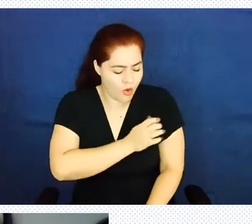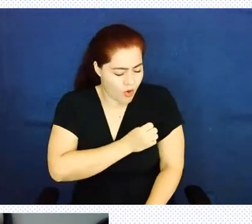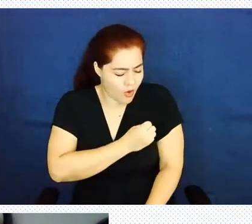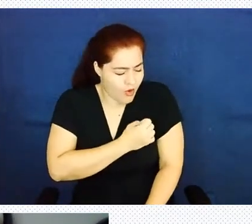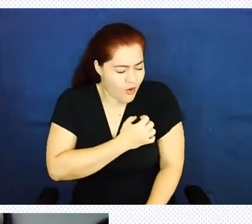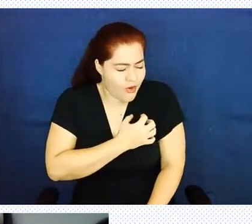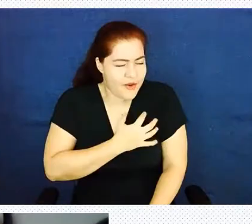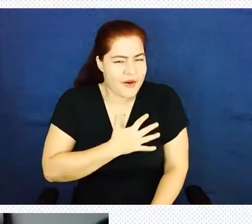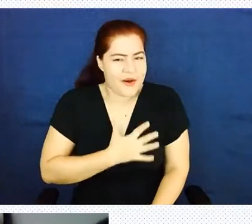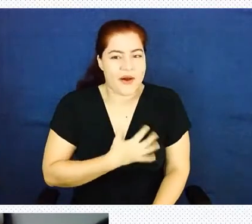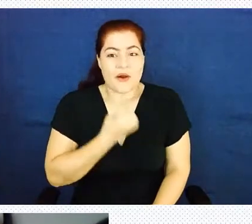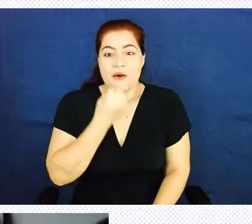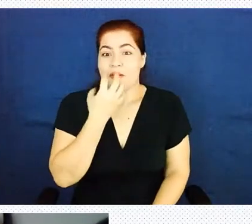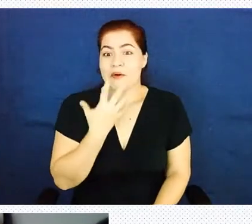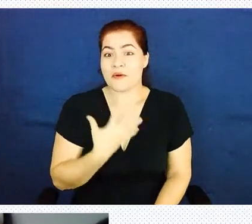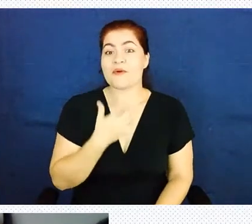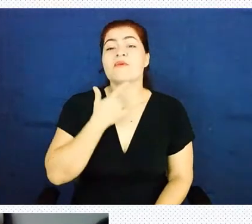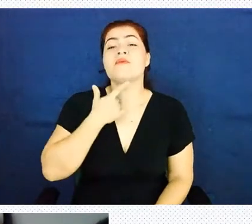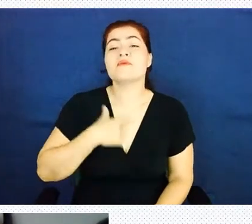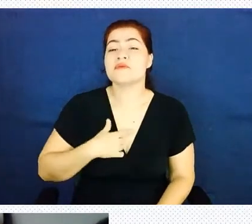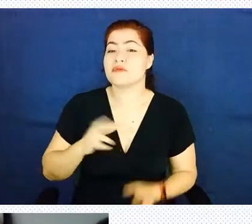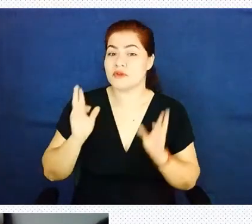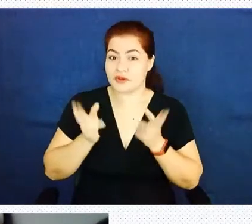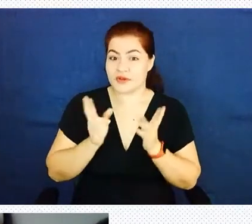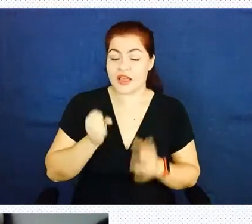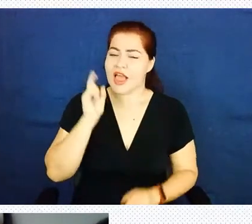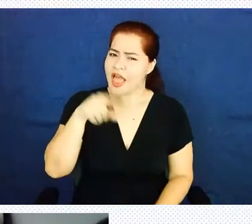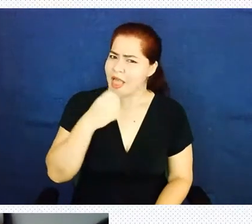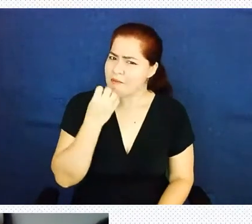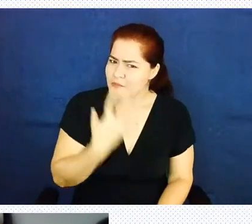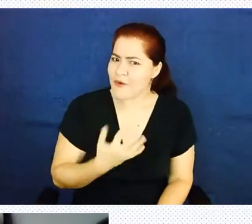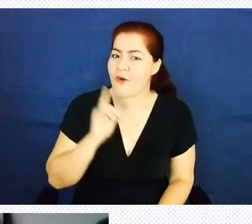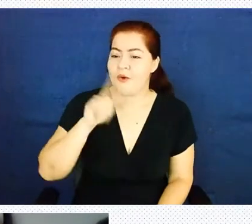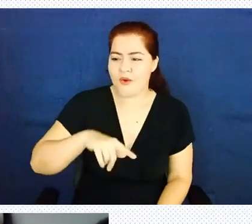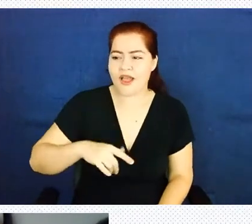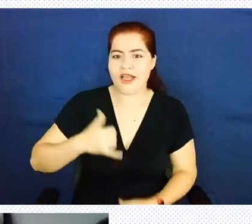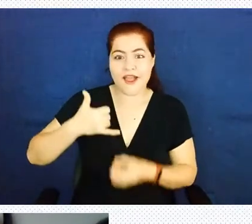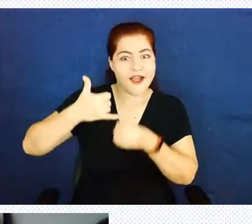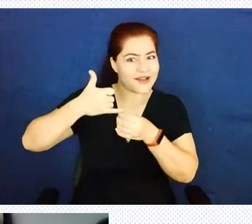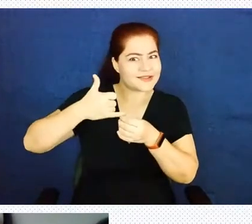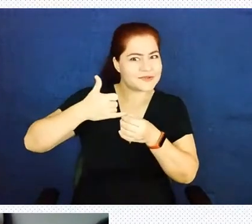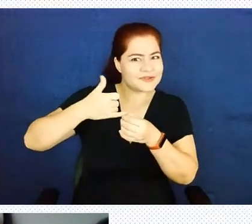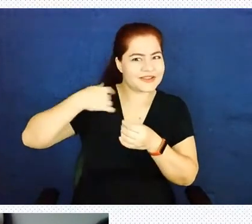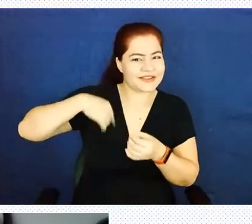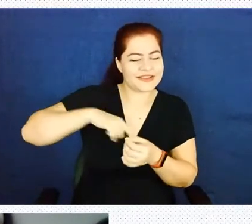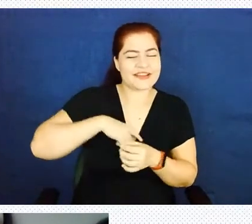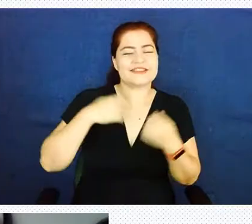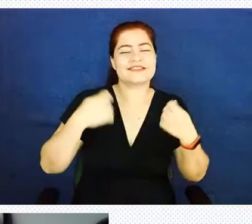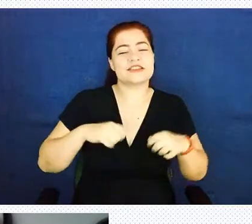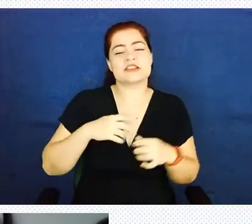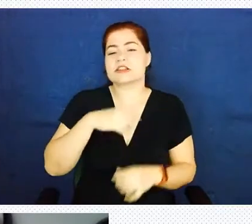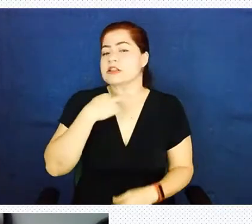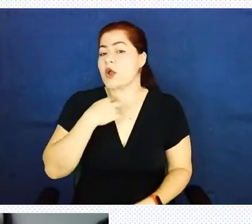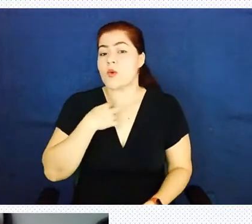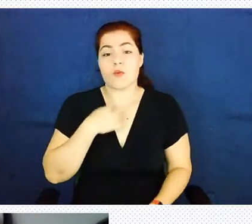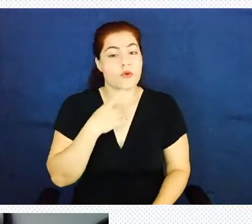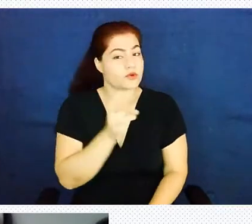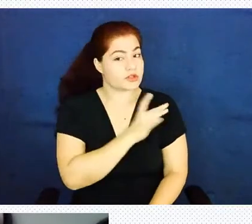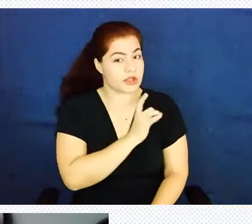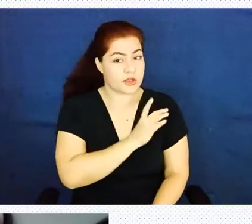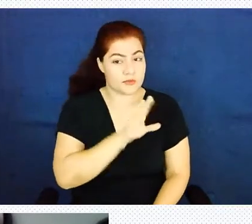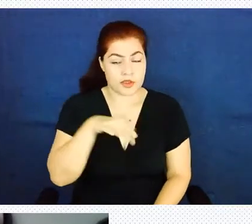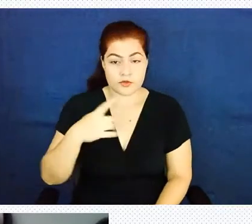vontade e esperança, isso é muito bom, isso é um combustível, mas a gente não pode ter medo quando a gente